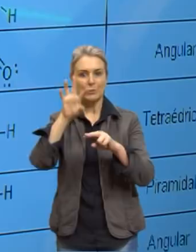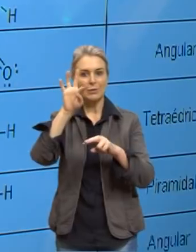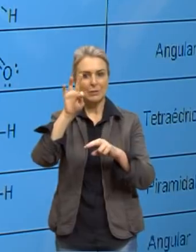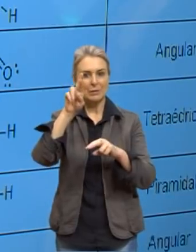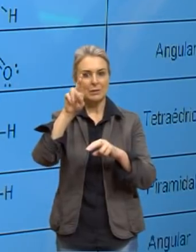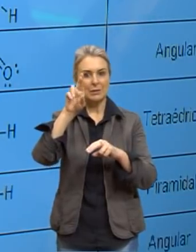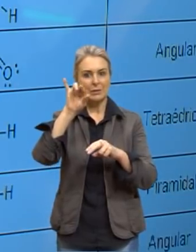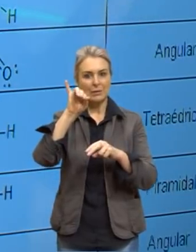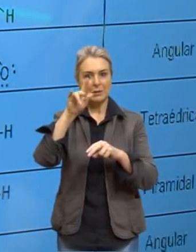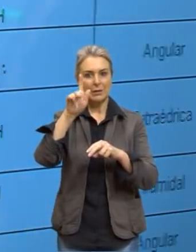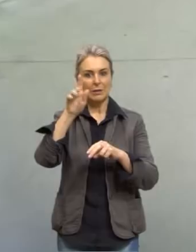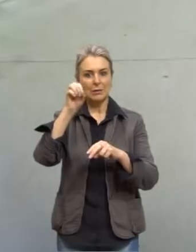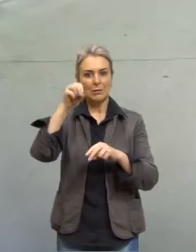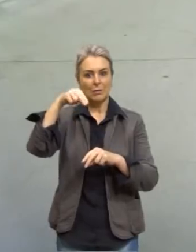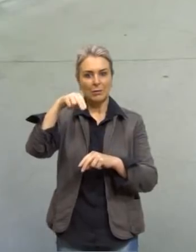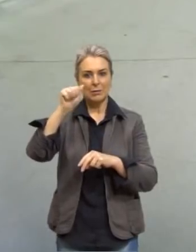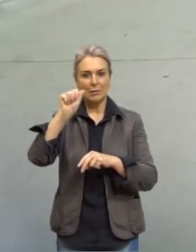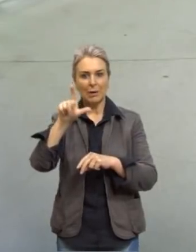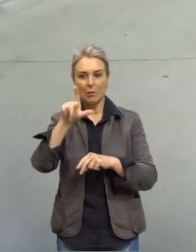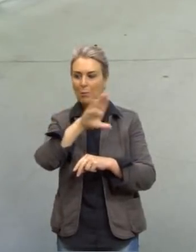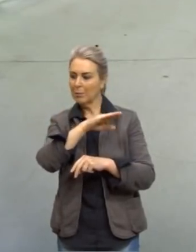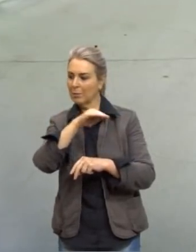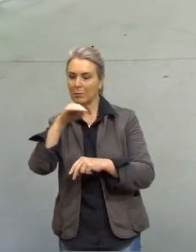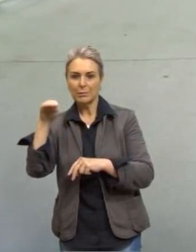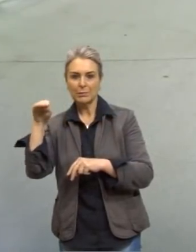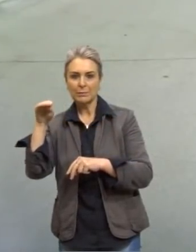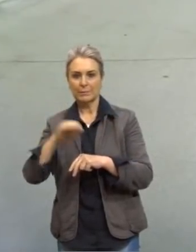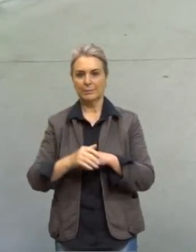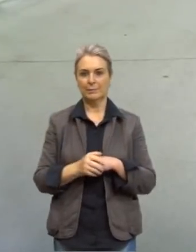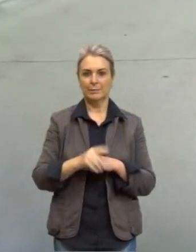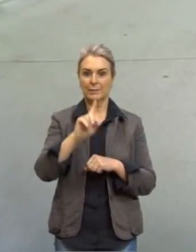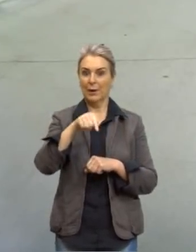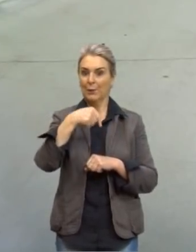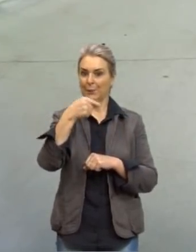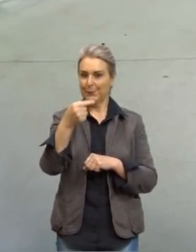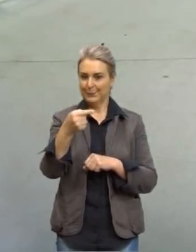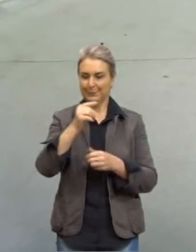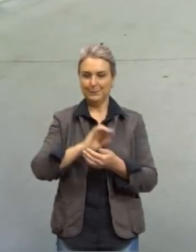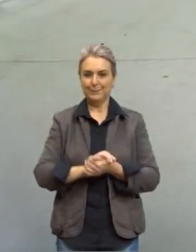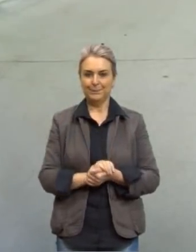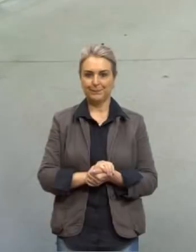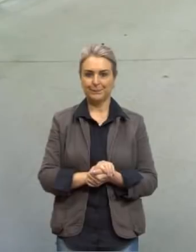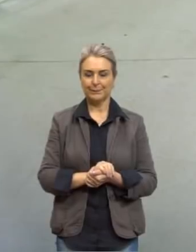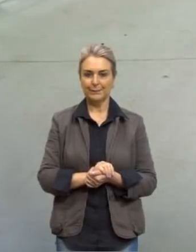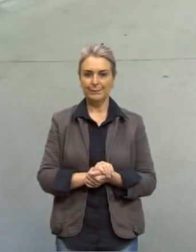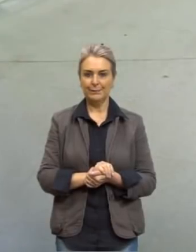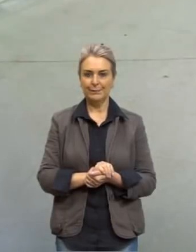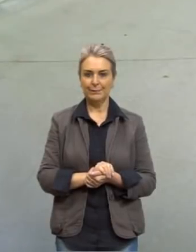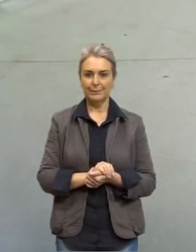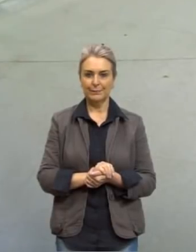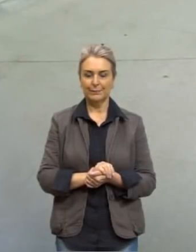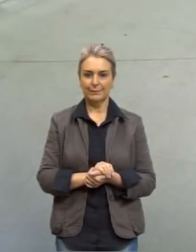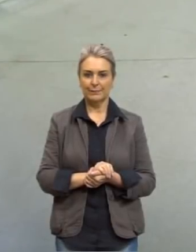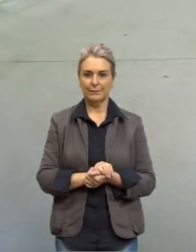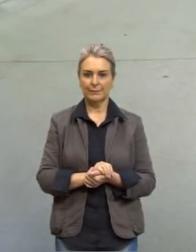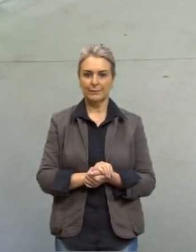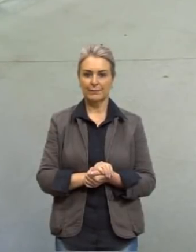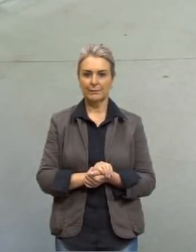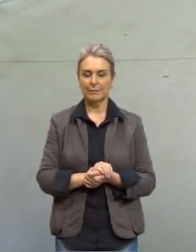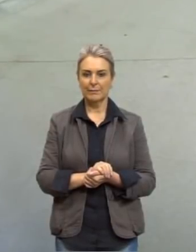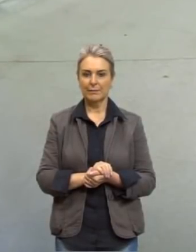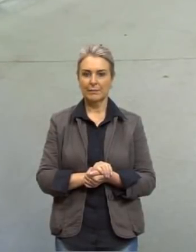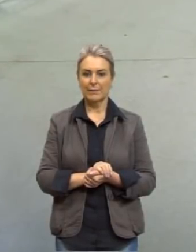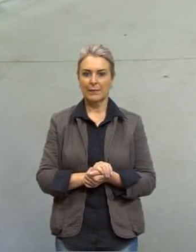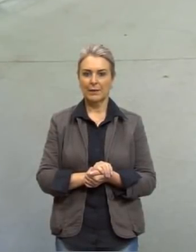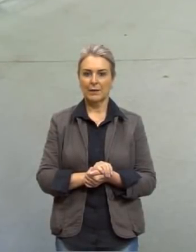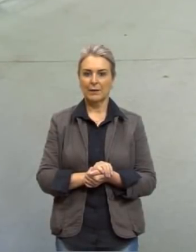ela está toda no plano tranquilo a próxima geometria o que a gente pode falar